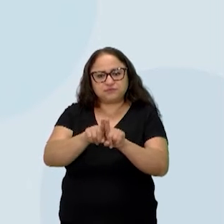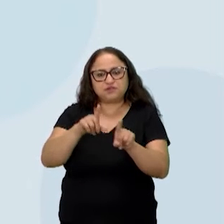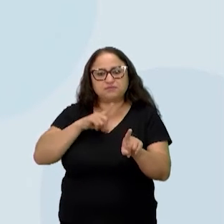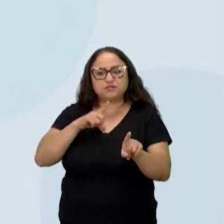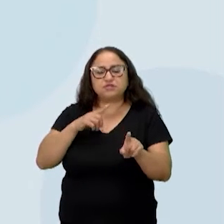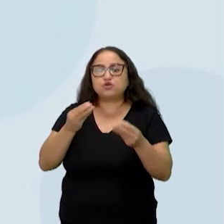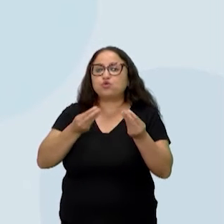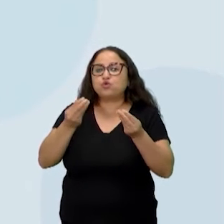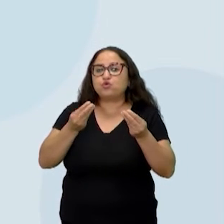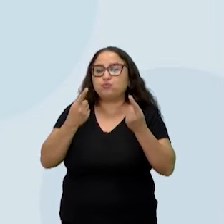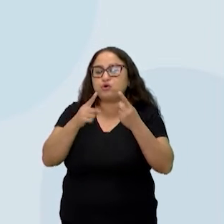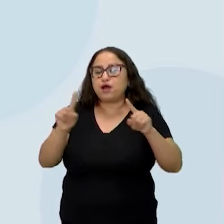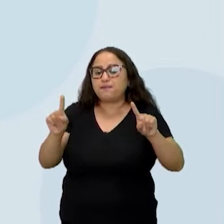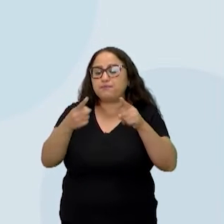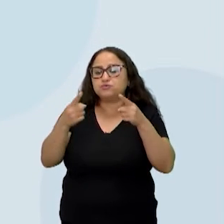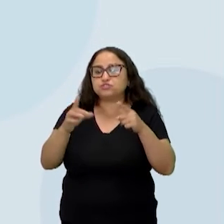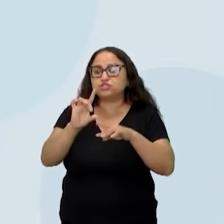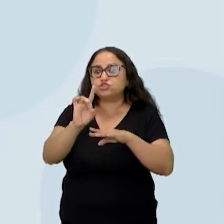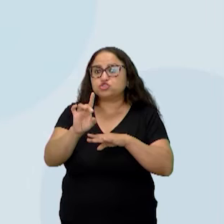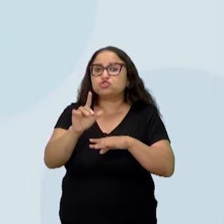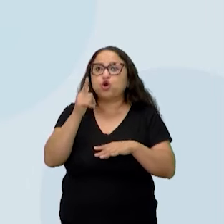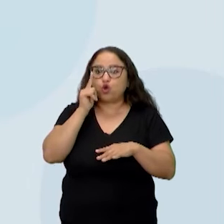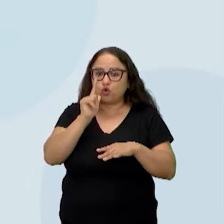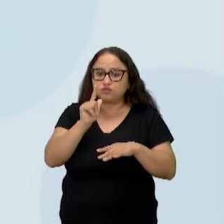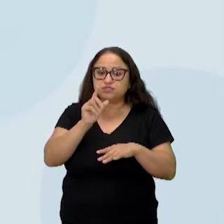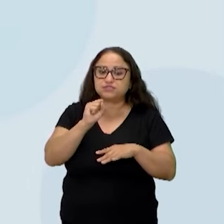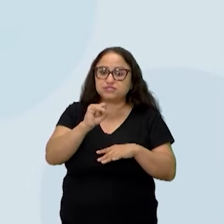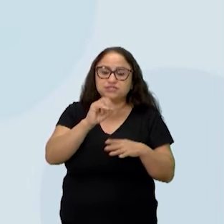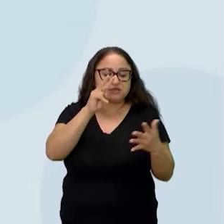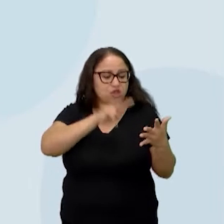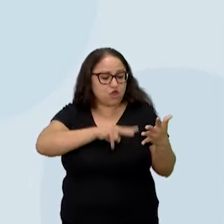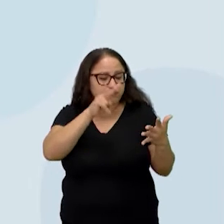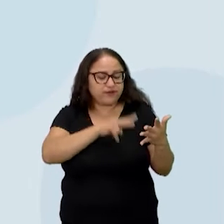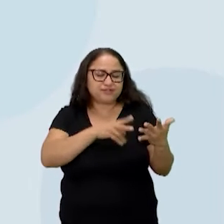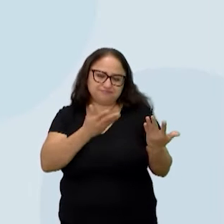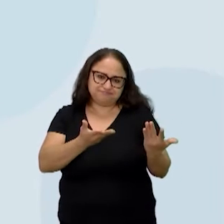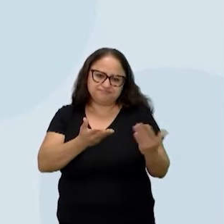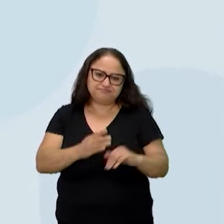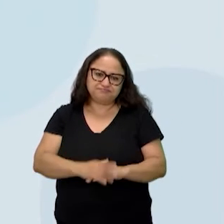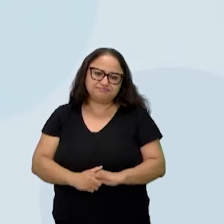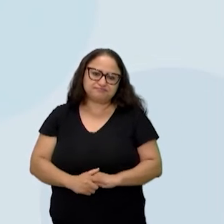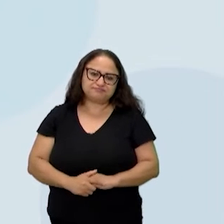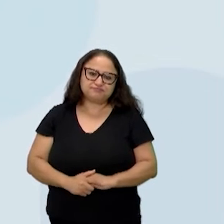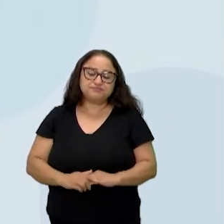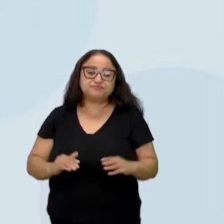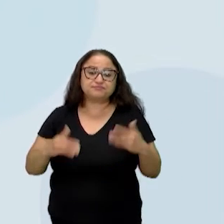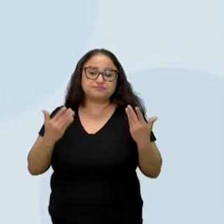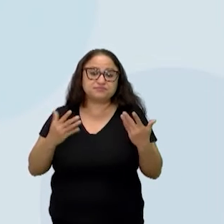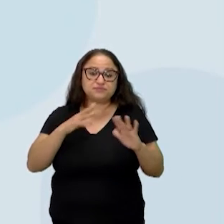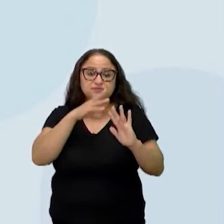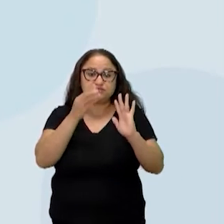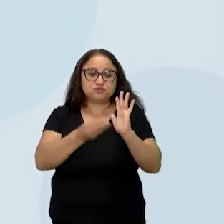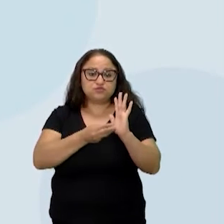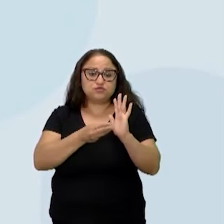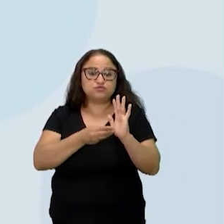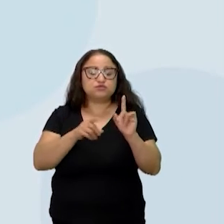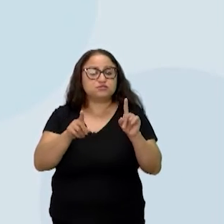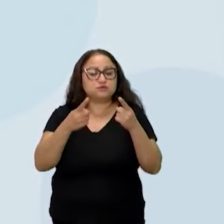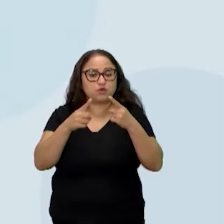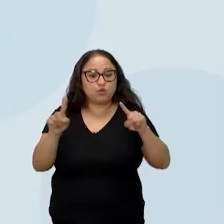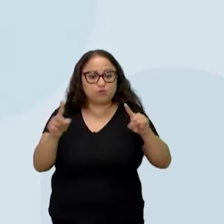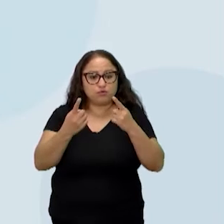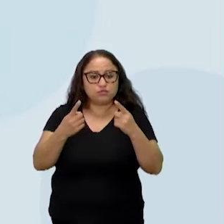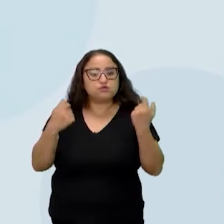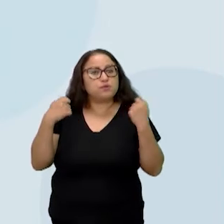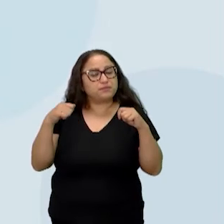música. Ou seja, eu só consigo tocar essa música se eu conseguir ler essa partitura. Então, todos os músicos